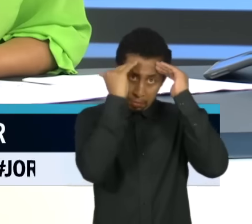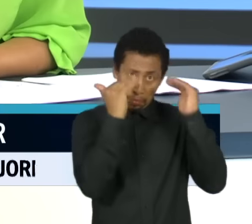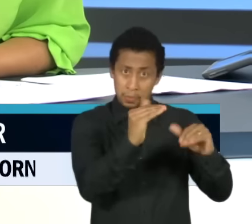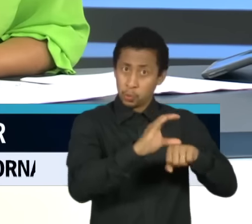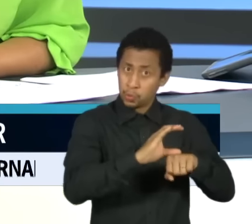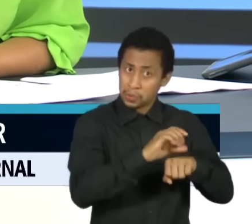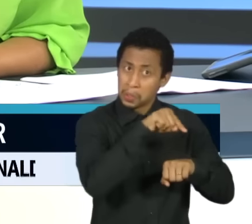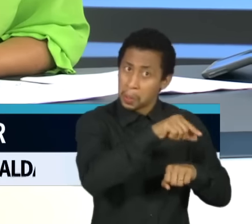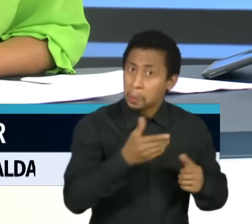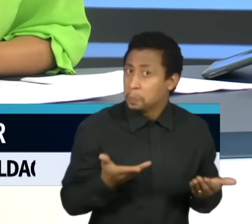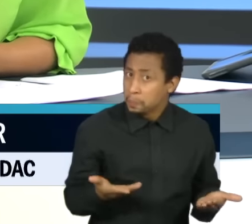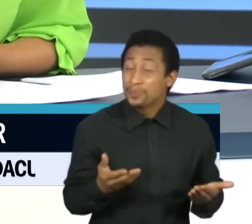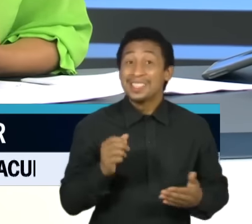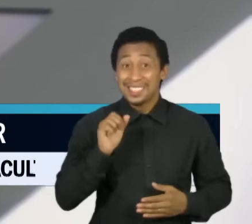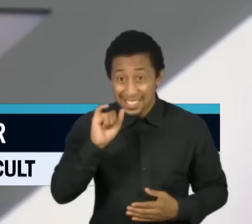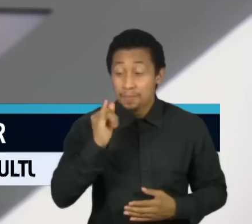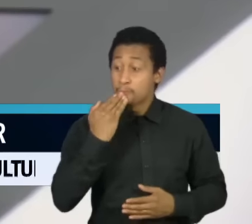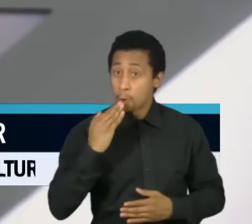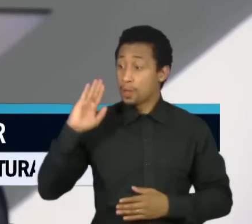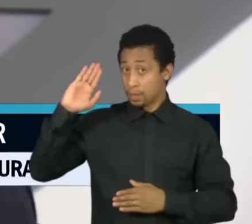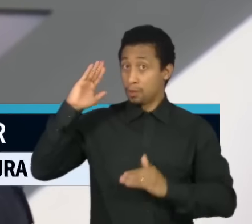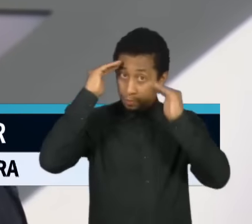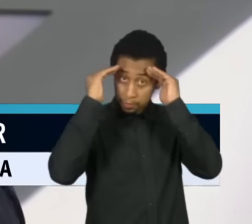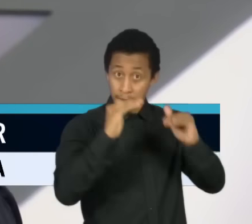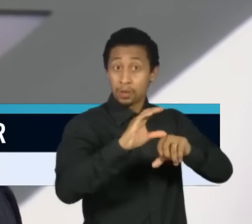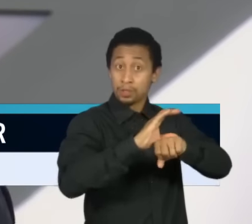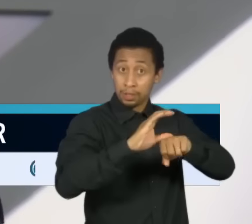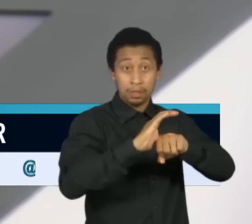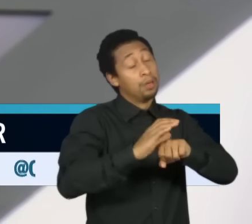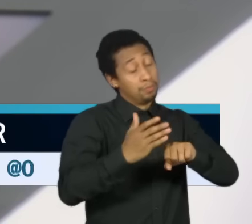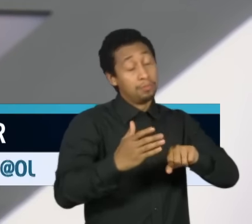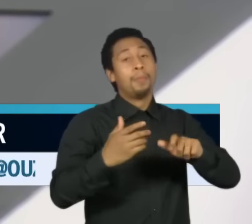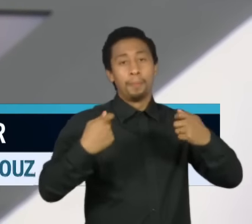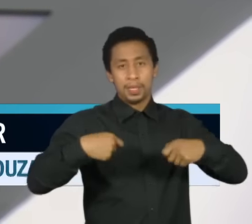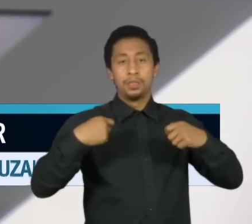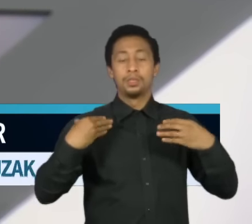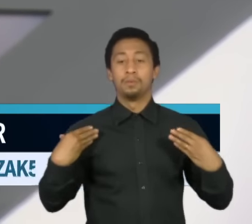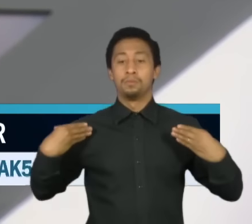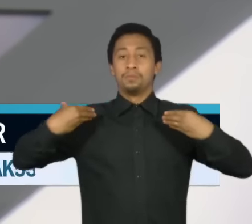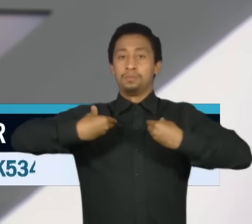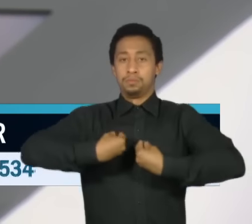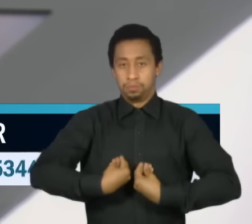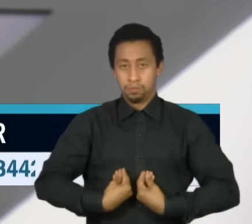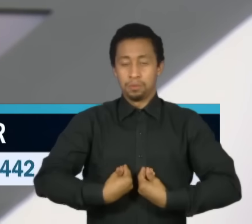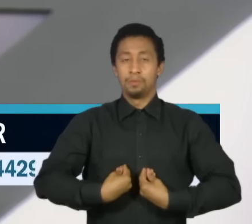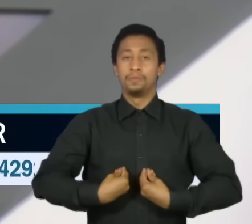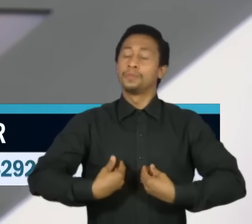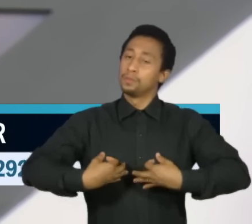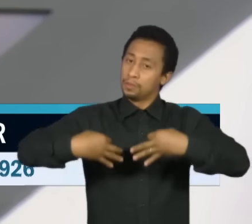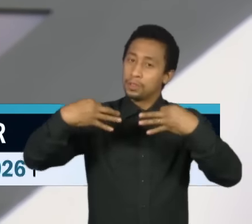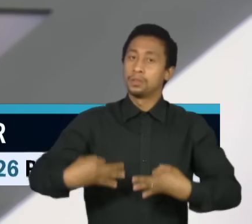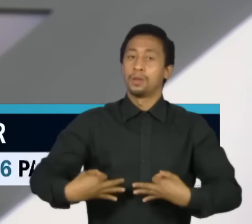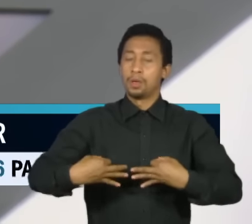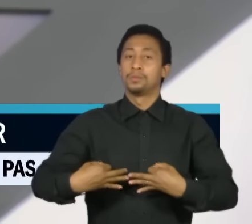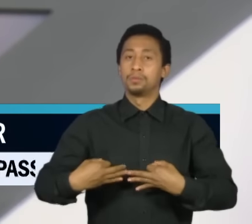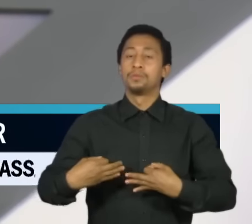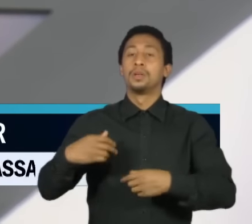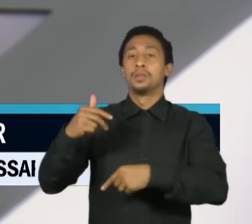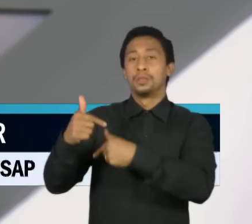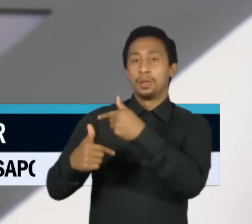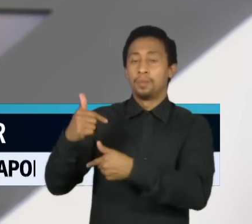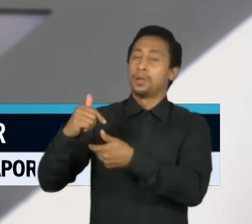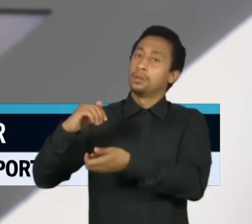que ele determina para si, ele deverá, então, vestir a toga e usar a toga e passar a ser mais um ministro do Supremo